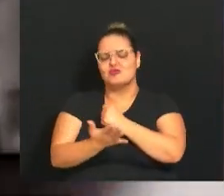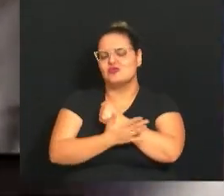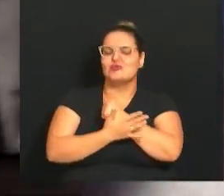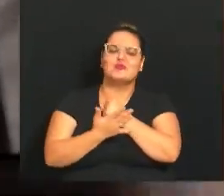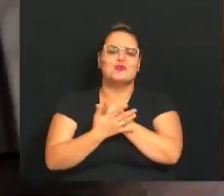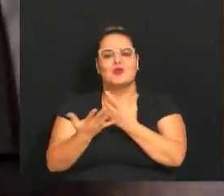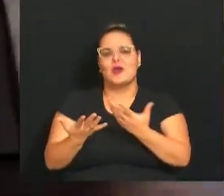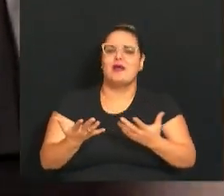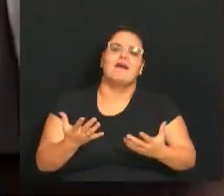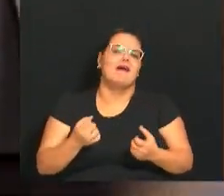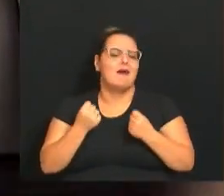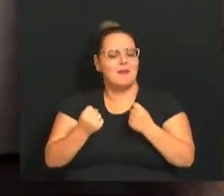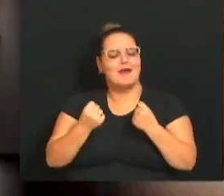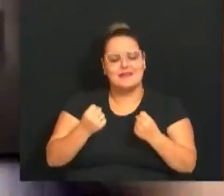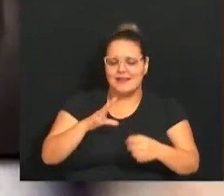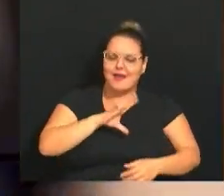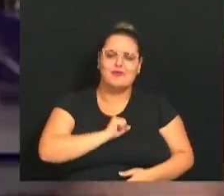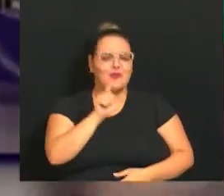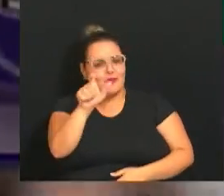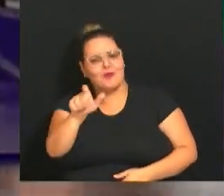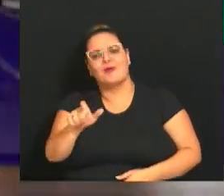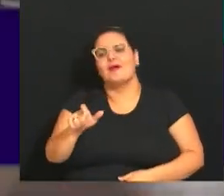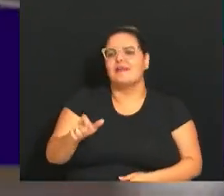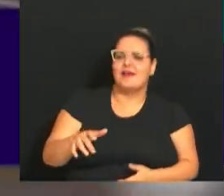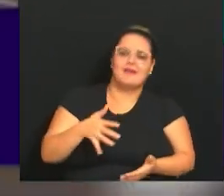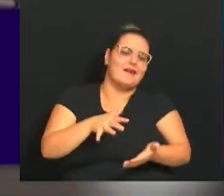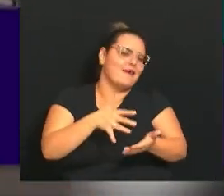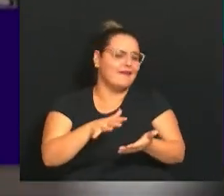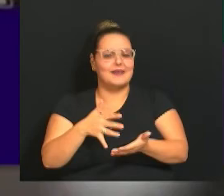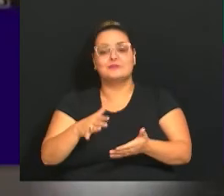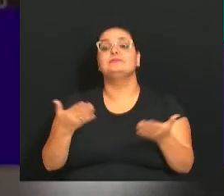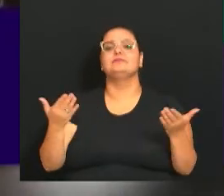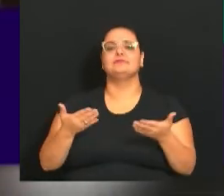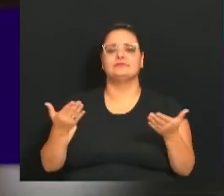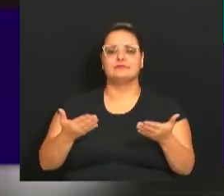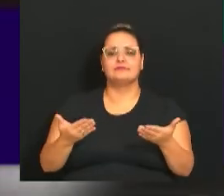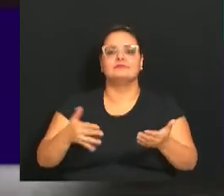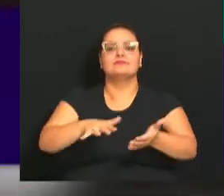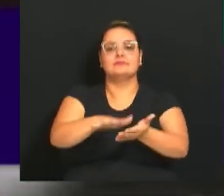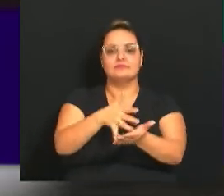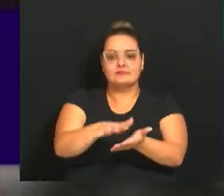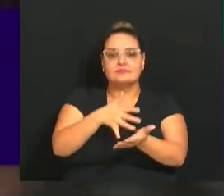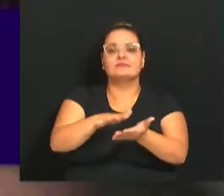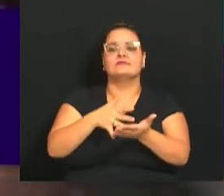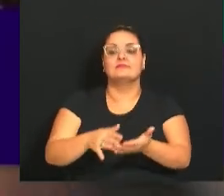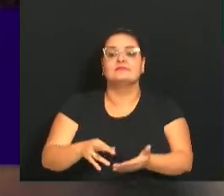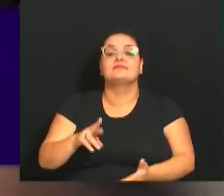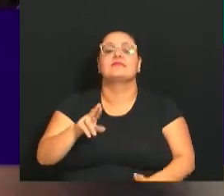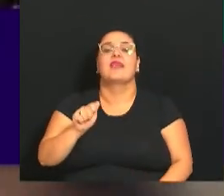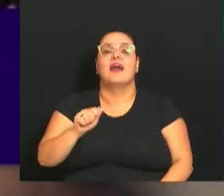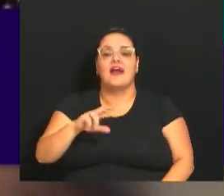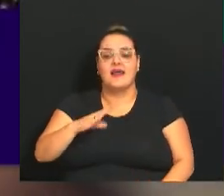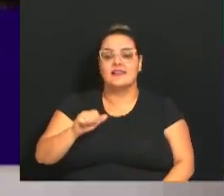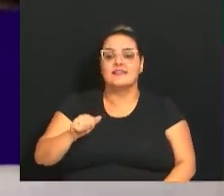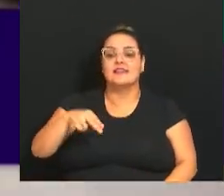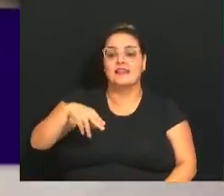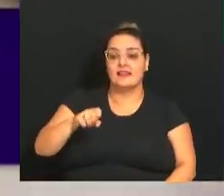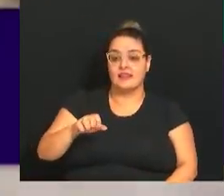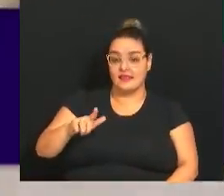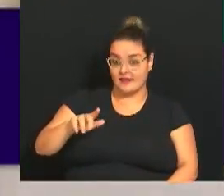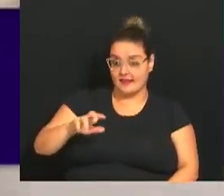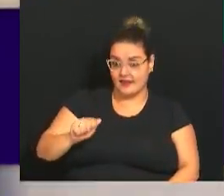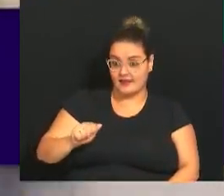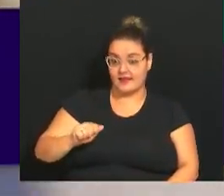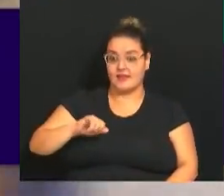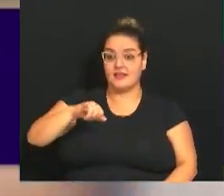de você. Ainda hoje, para quem curte samba, tem Raça Negra em Jaguariúna, na Red Eventos,